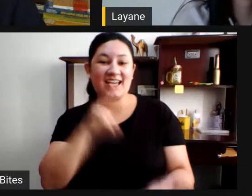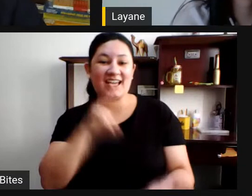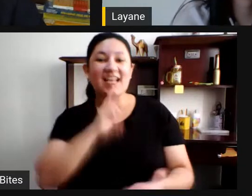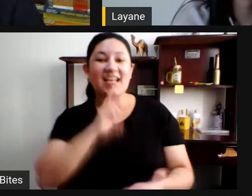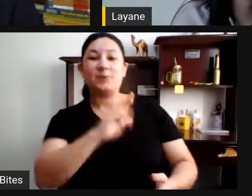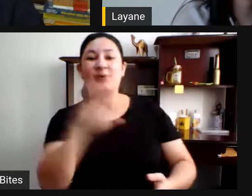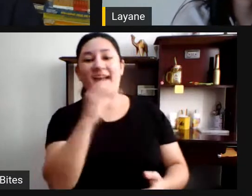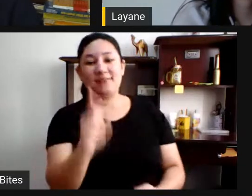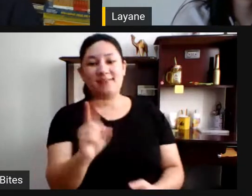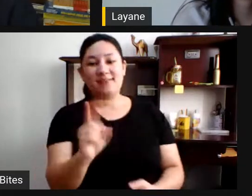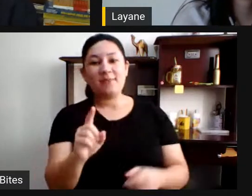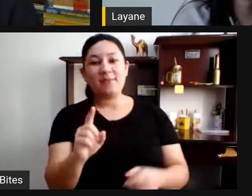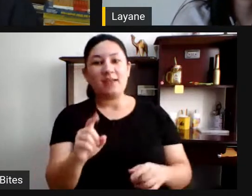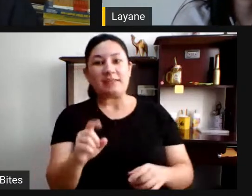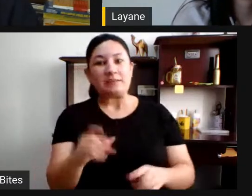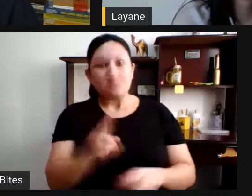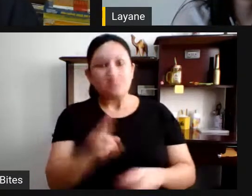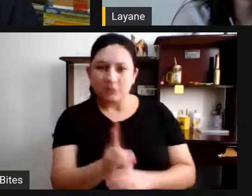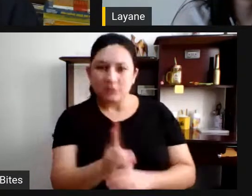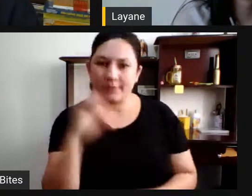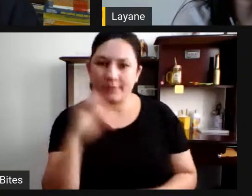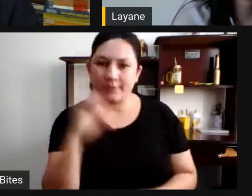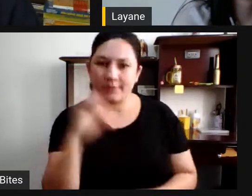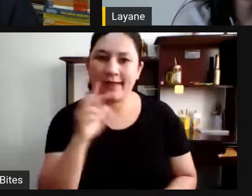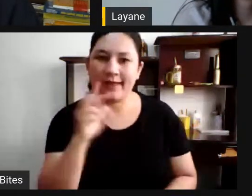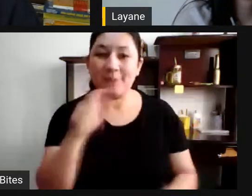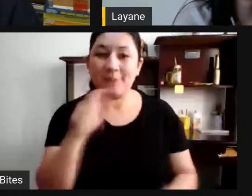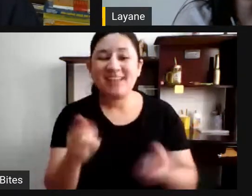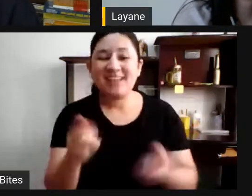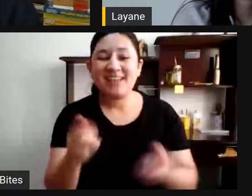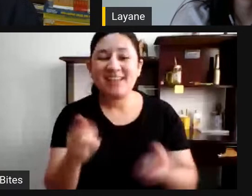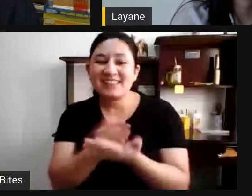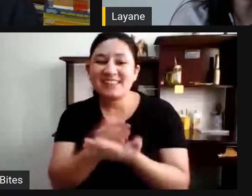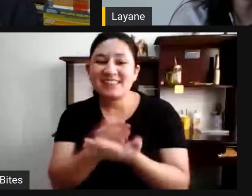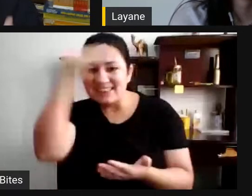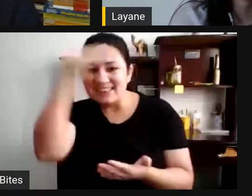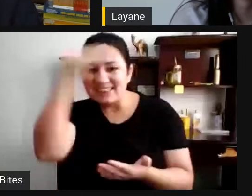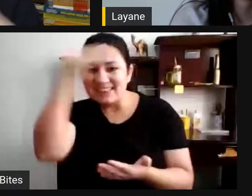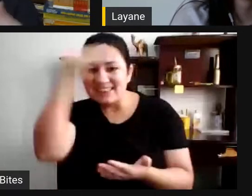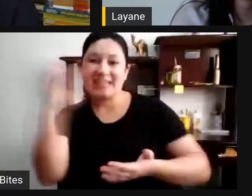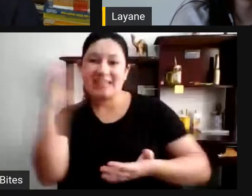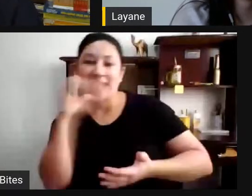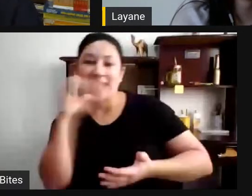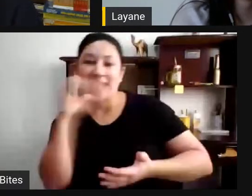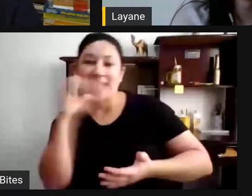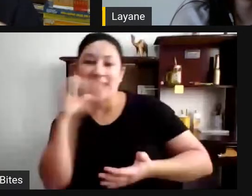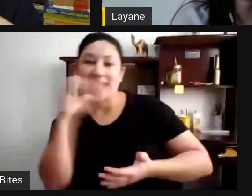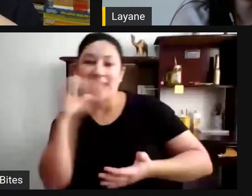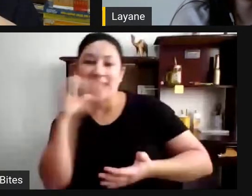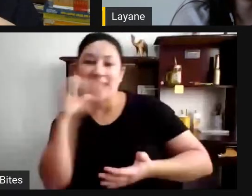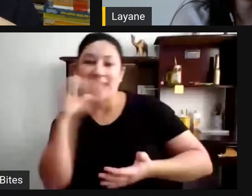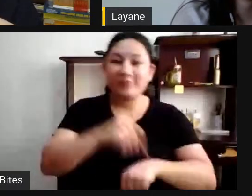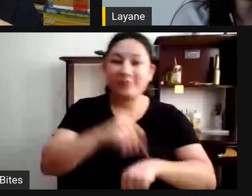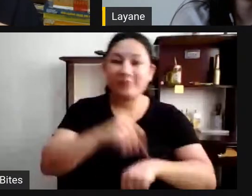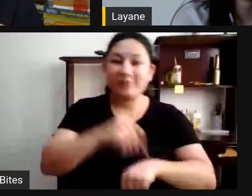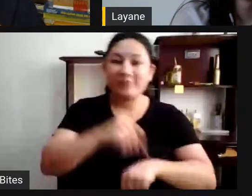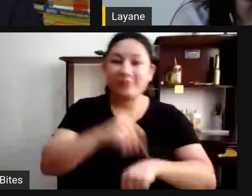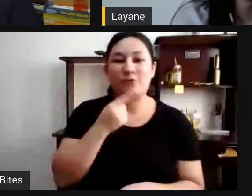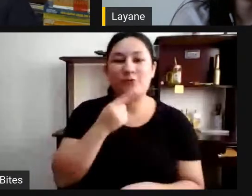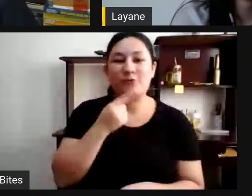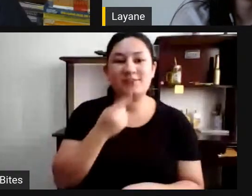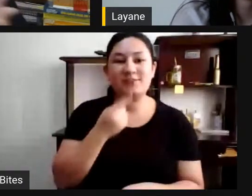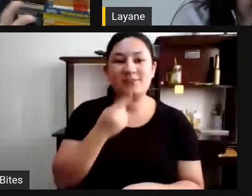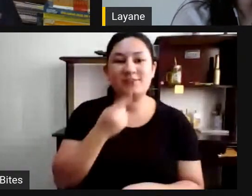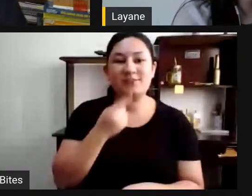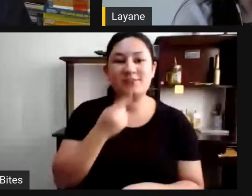eu me lembro de quando estava na biblioteca de Genebra e estava lendo o material dele tem muita